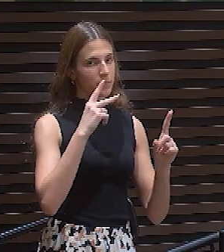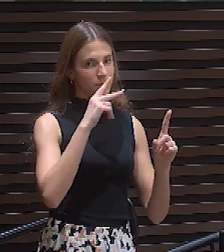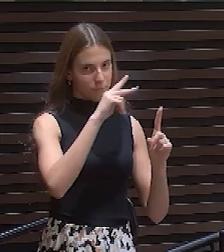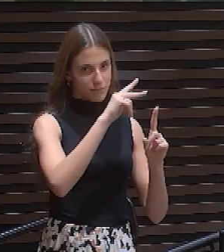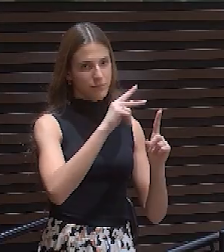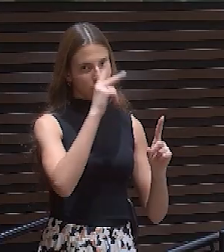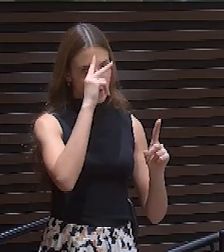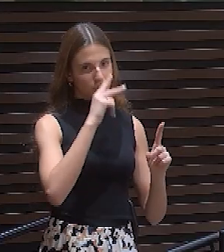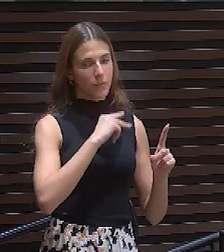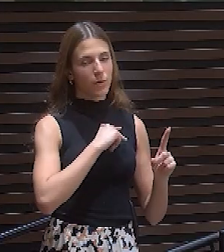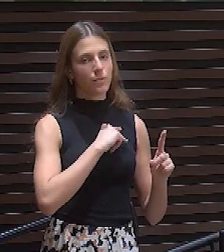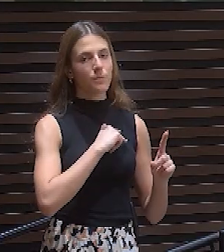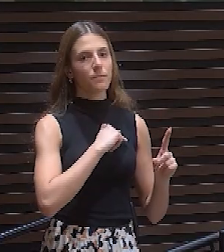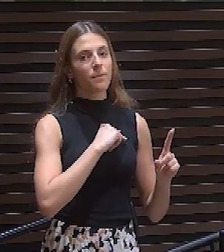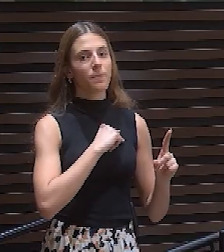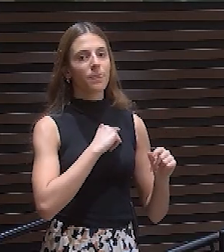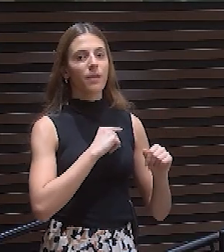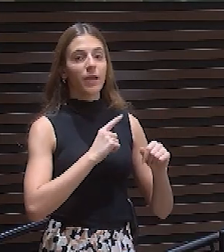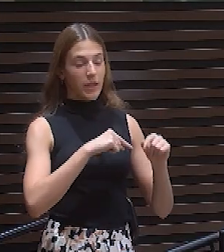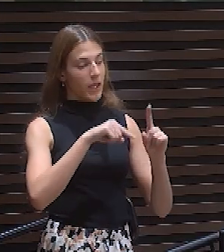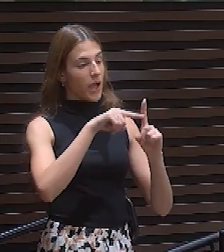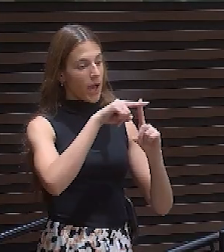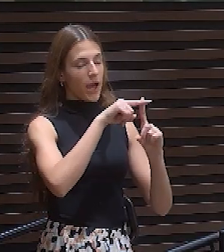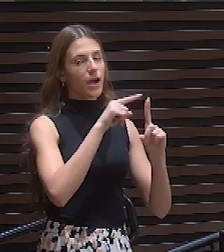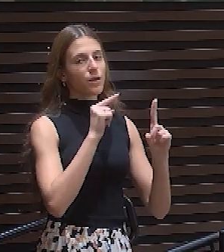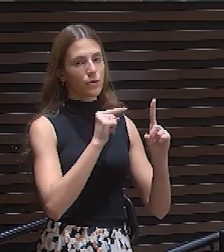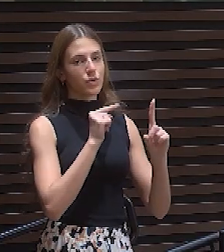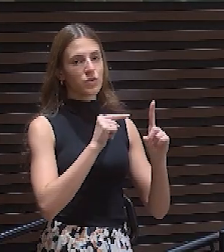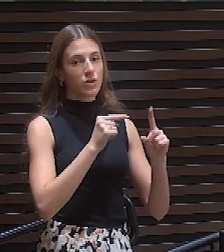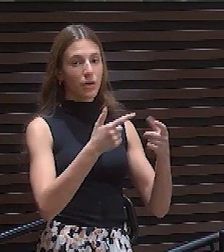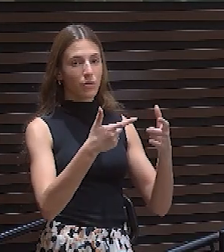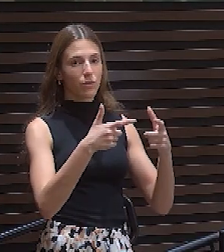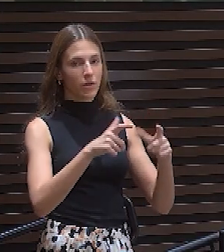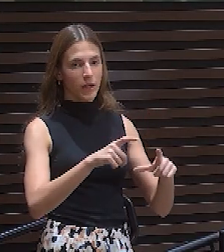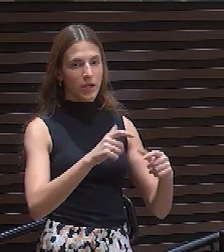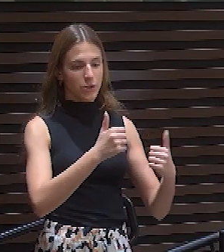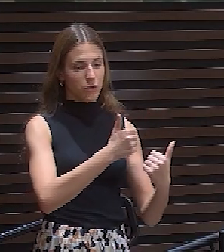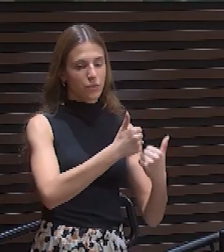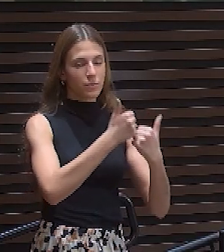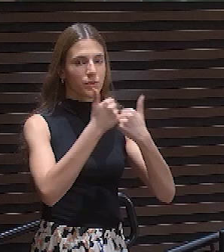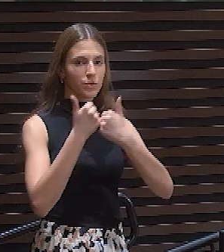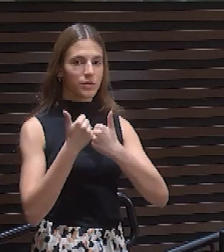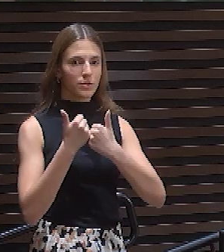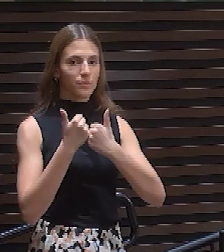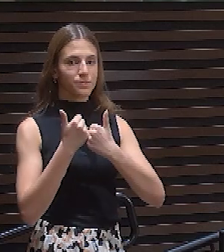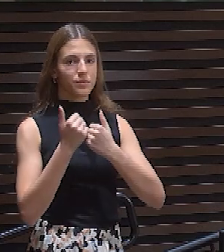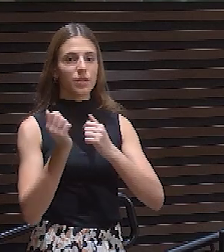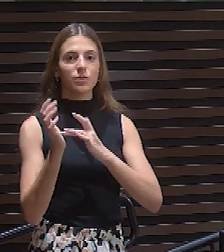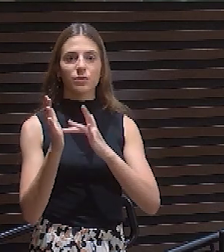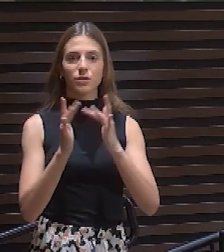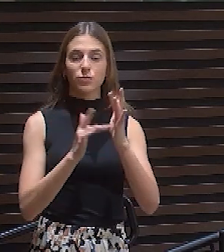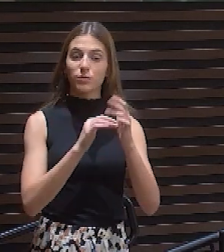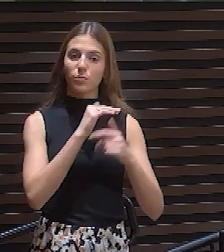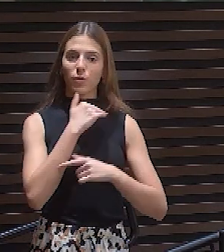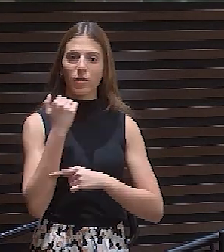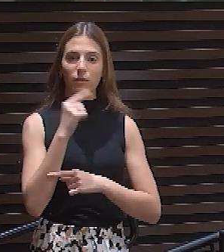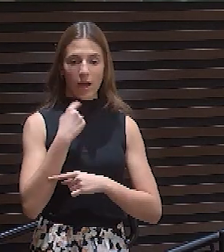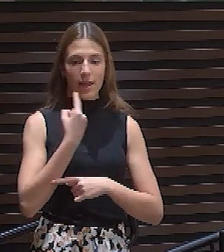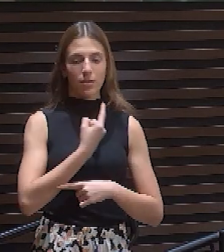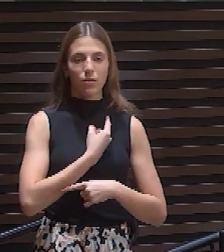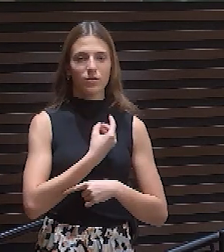E a cruz foi o lugar de substituição. Ele morreu a nossa